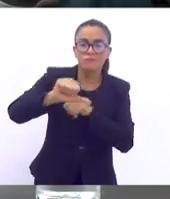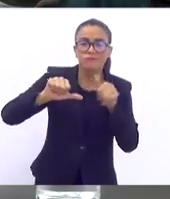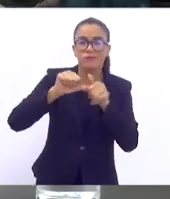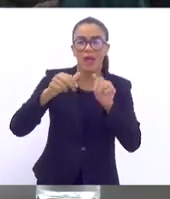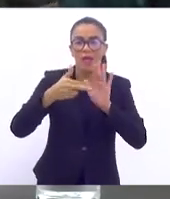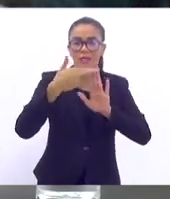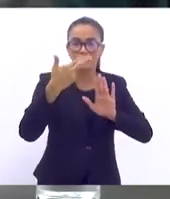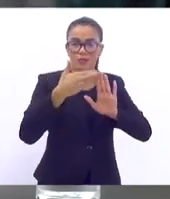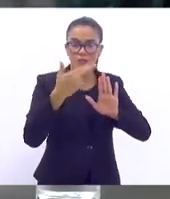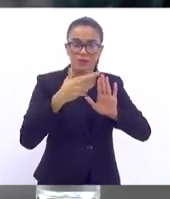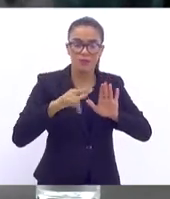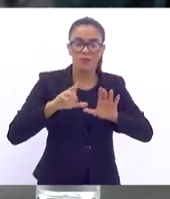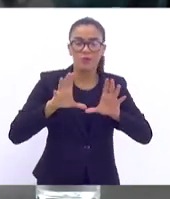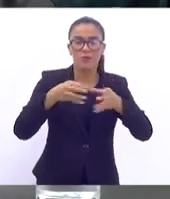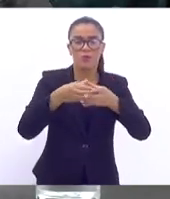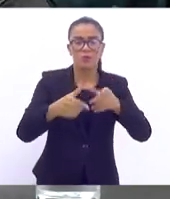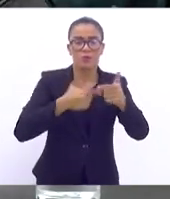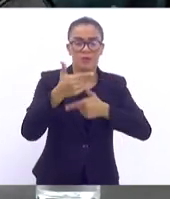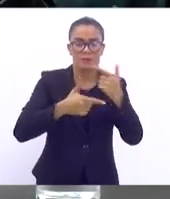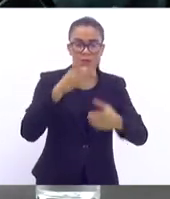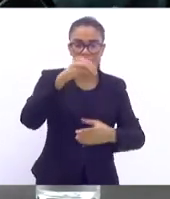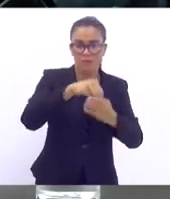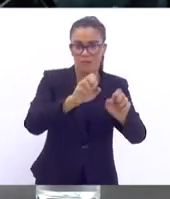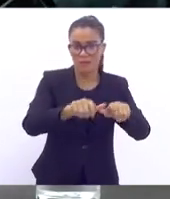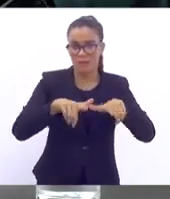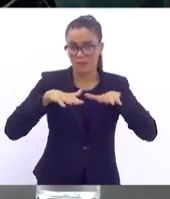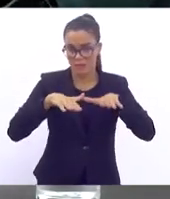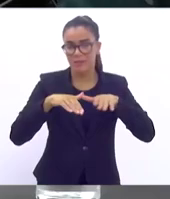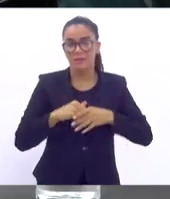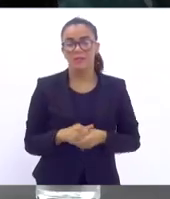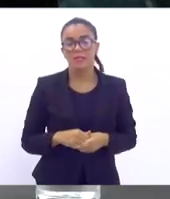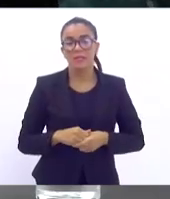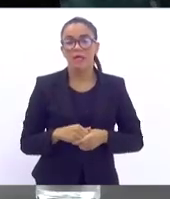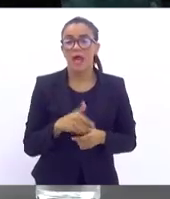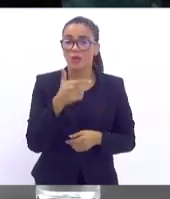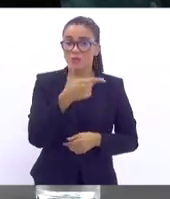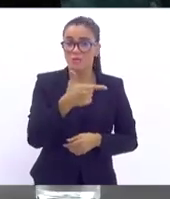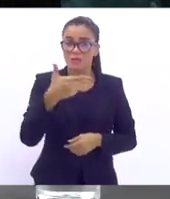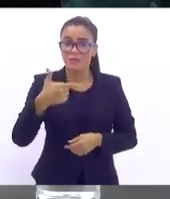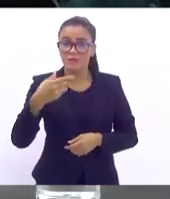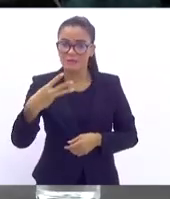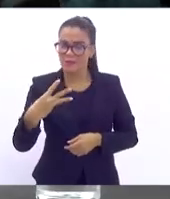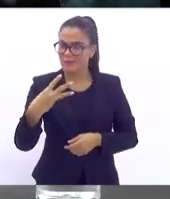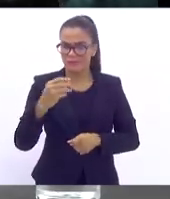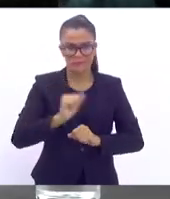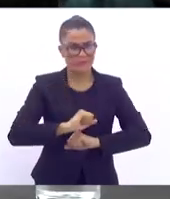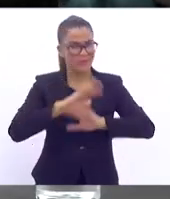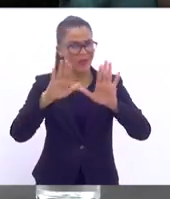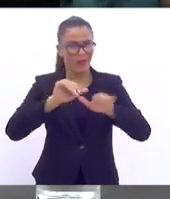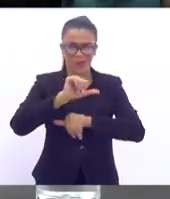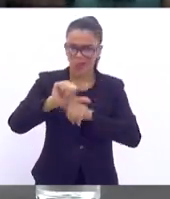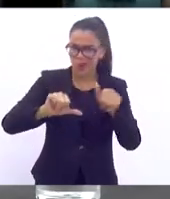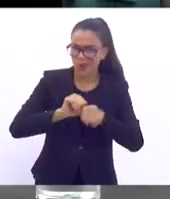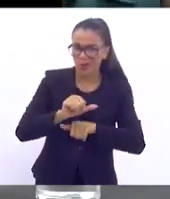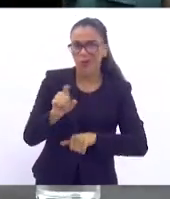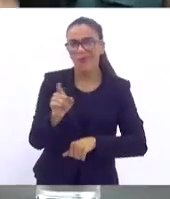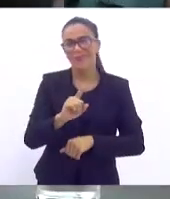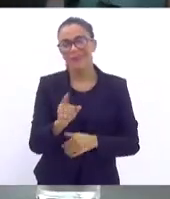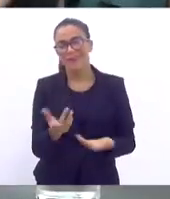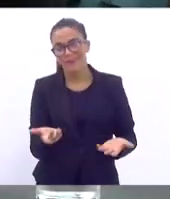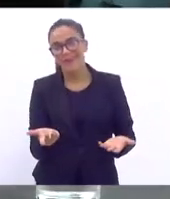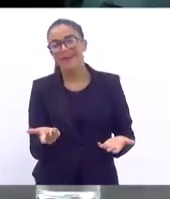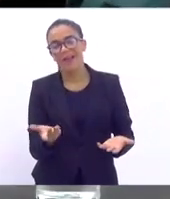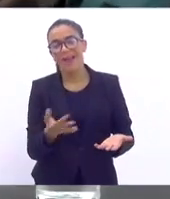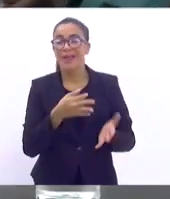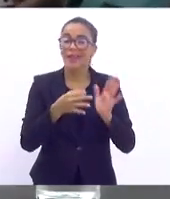constituição funcionamento das frentes parlamentares como a 223 não tá claro que alterou ocorre em paralelo Ele